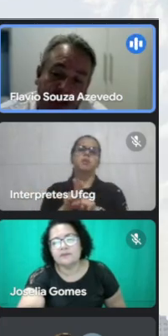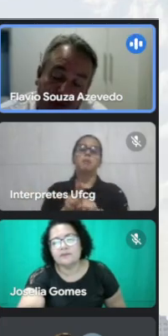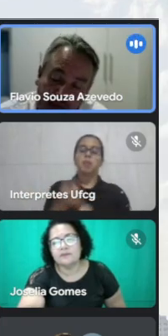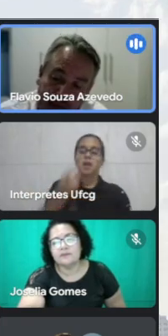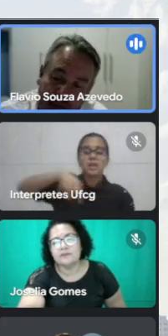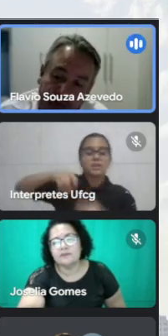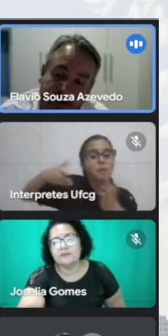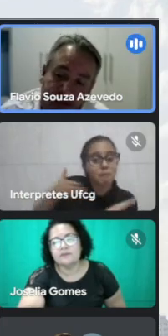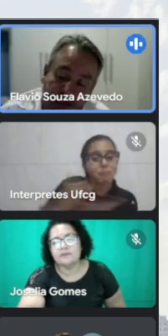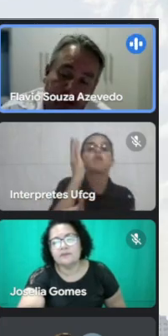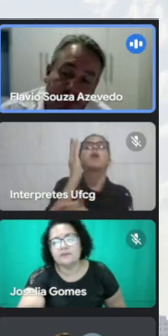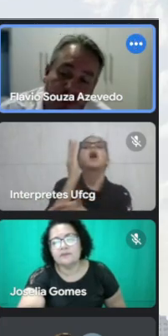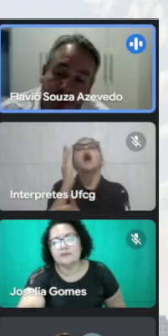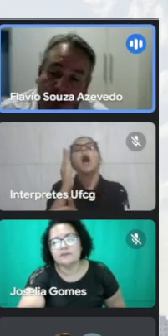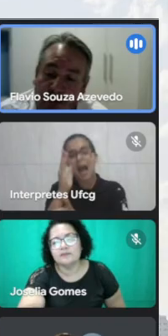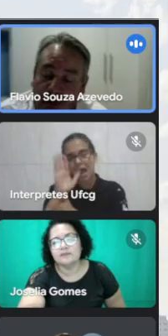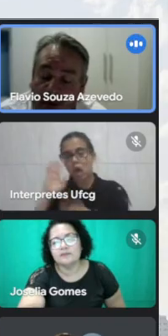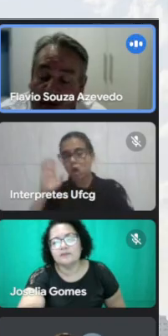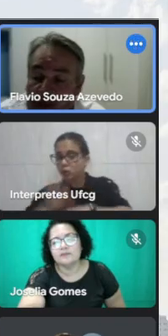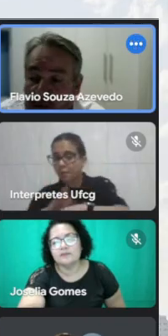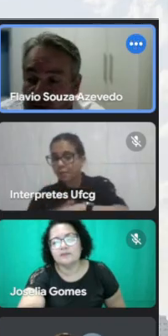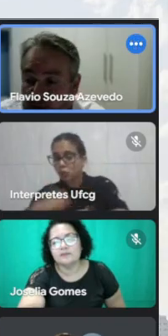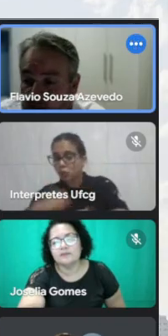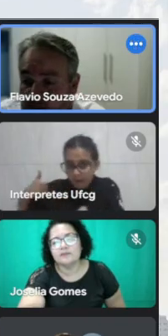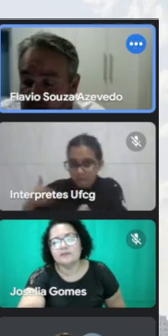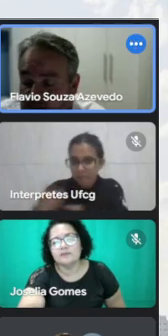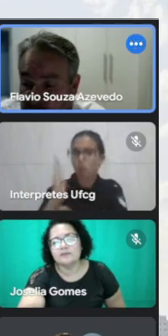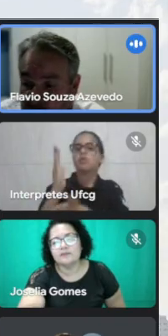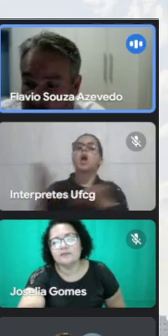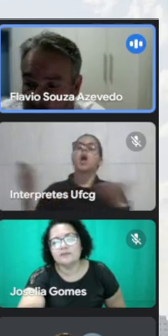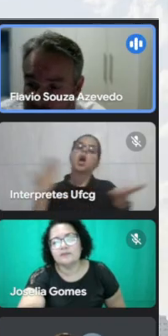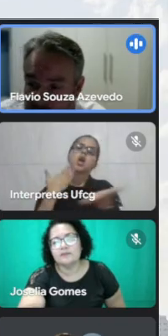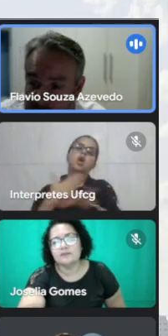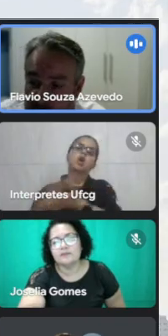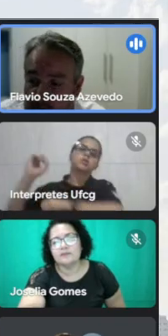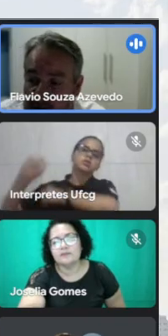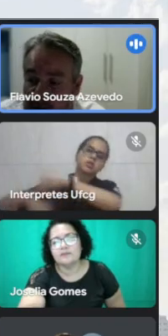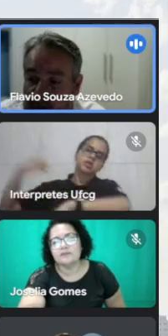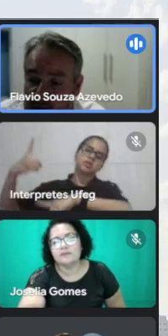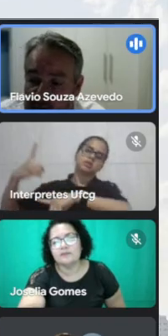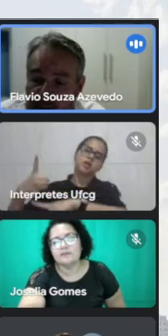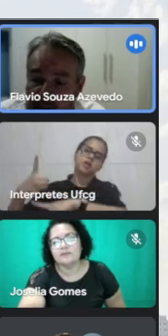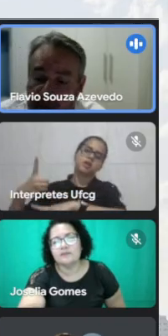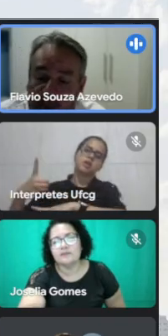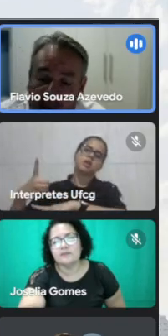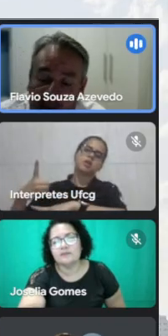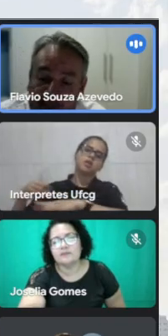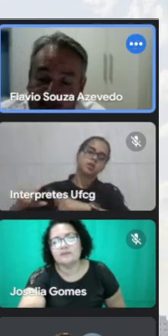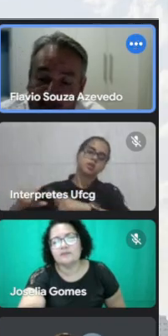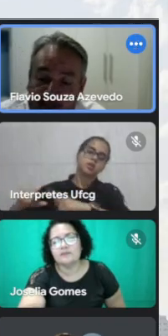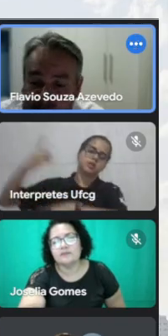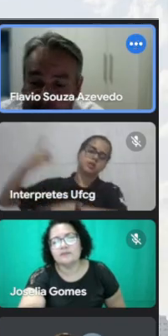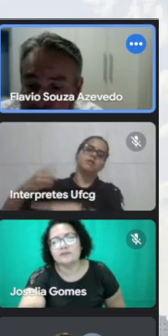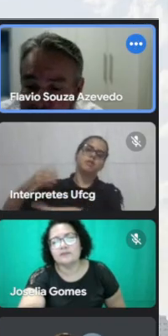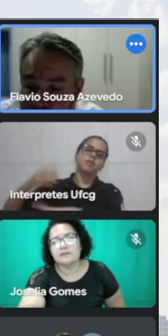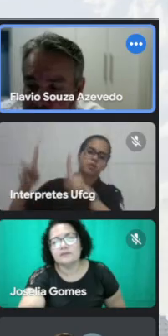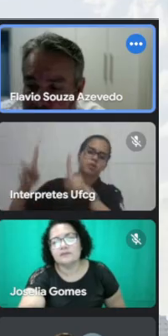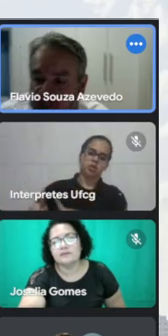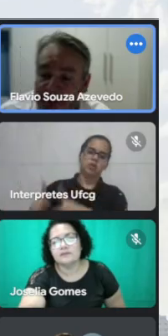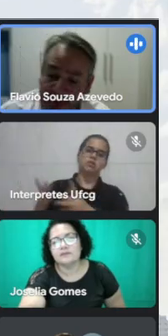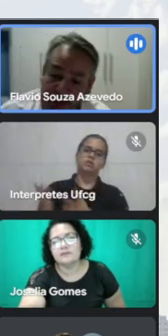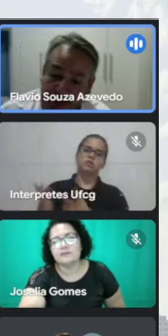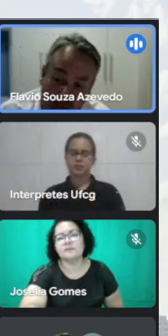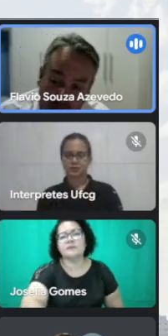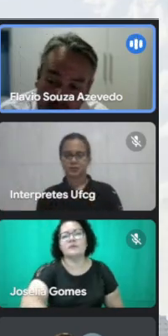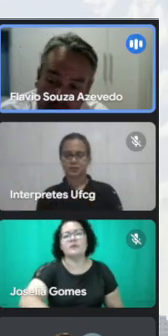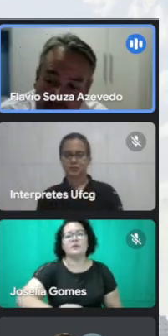partir daí eles começaram a fazer os projetos, né? Desenvolver os projetos executivos e depois implantar.